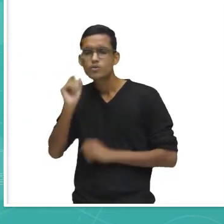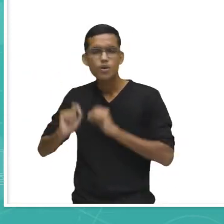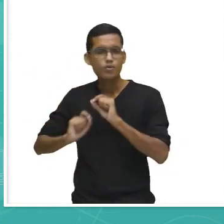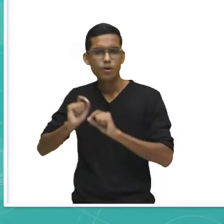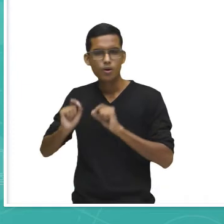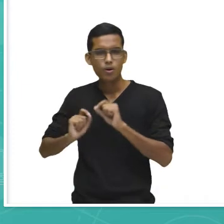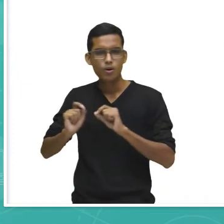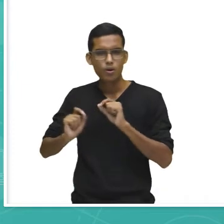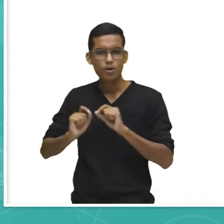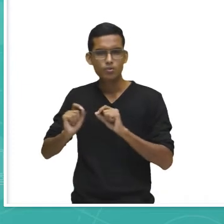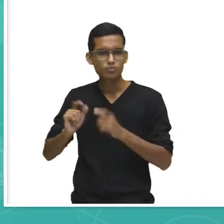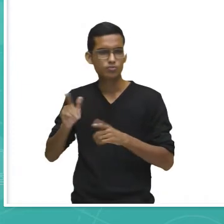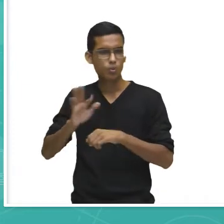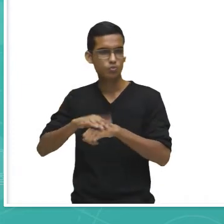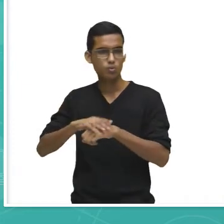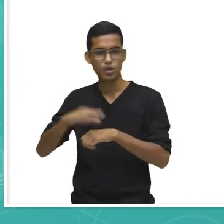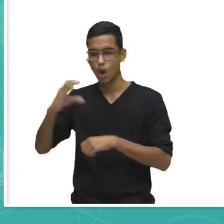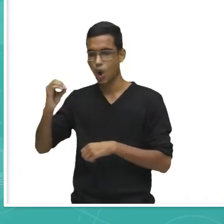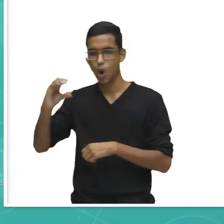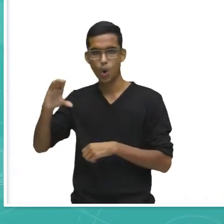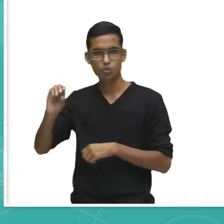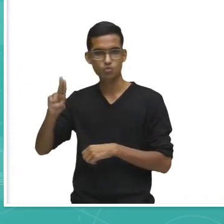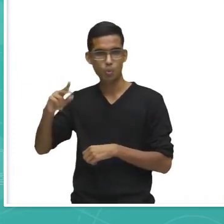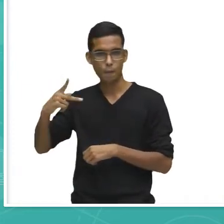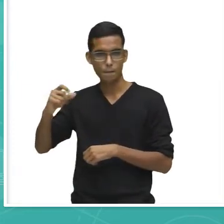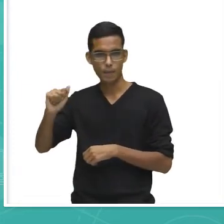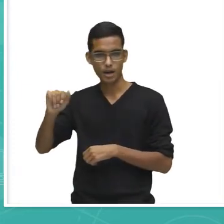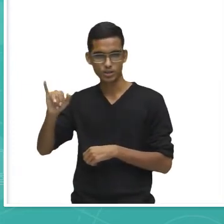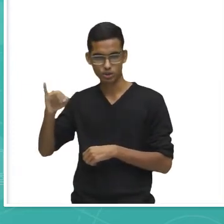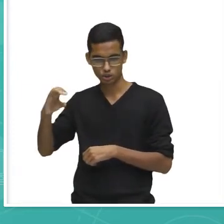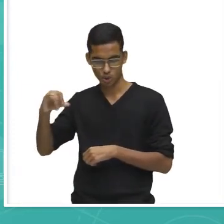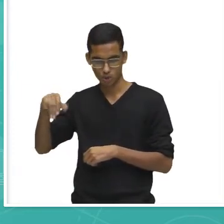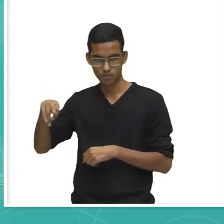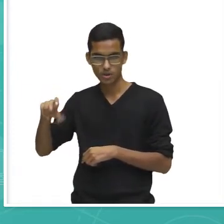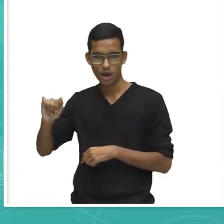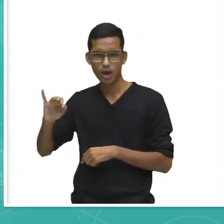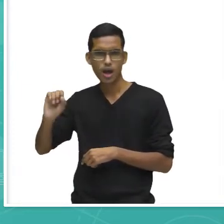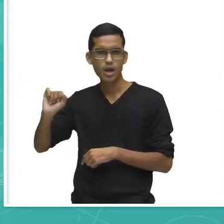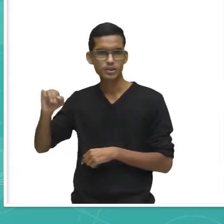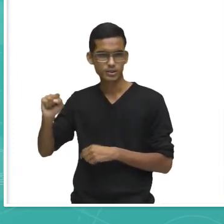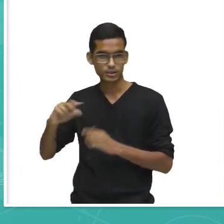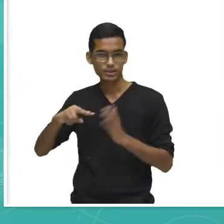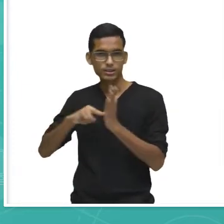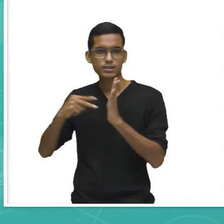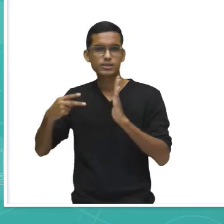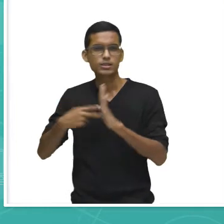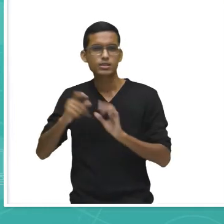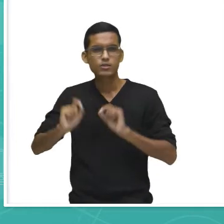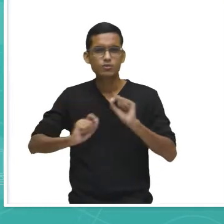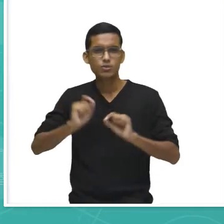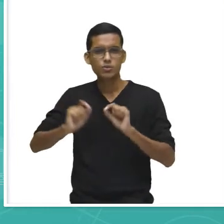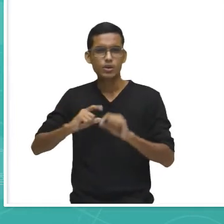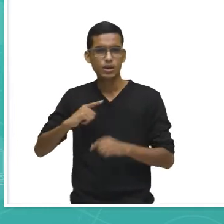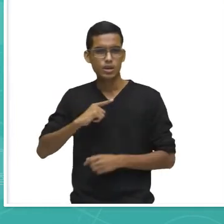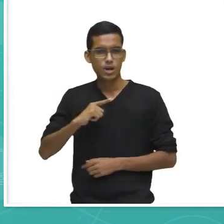de cada uma delas. Vamos lá? Então, doenças ocupacionais são aquelas